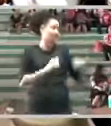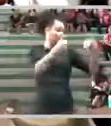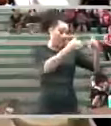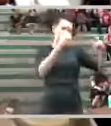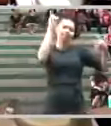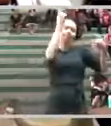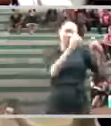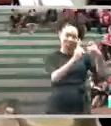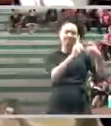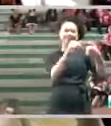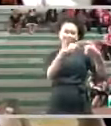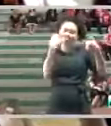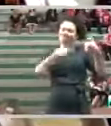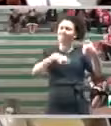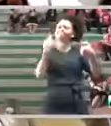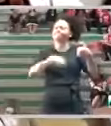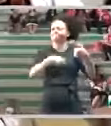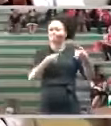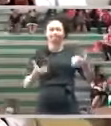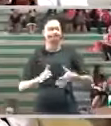Deus.